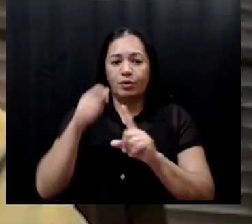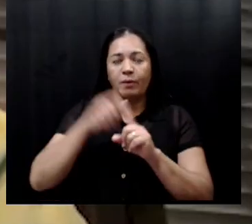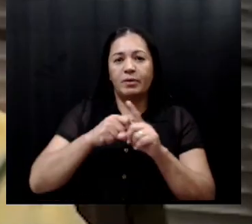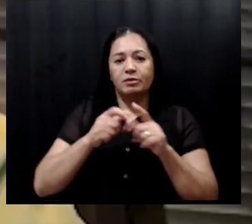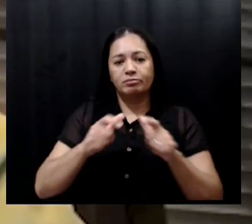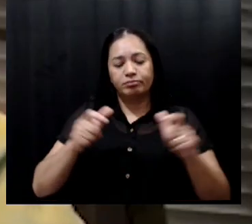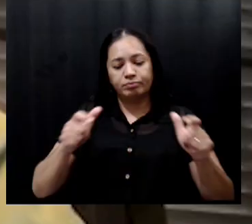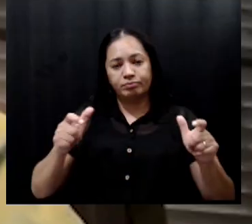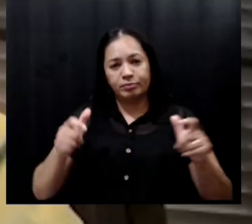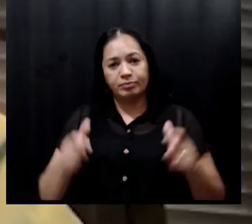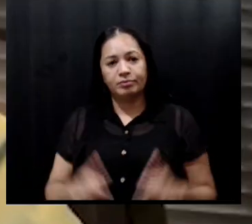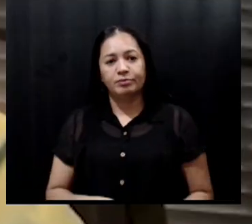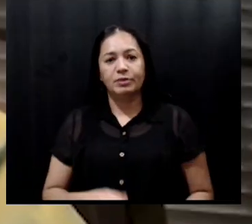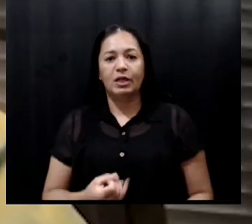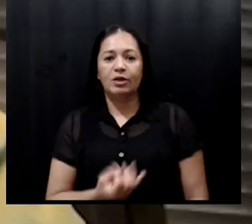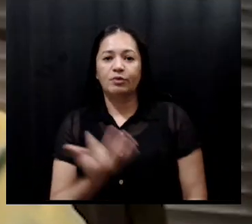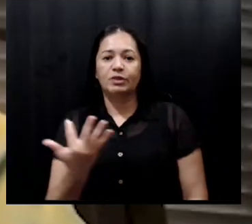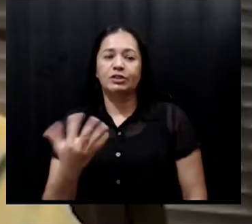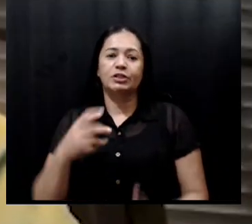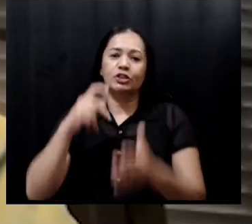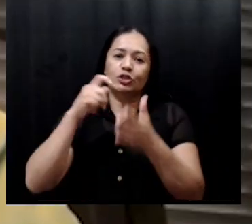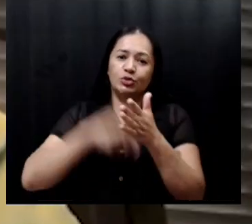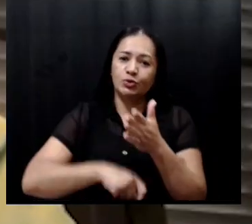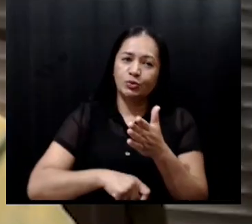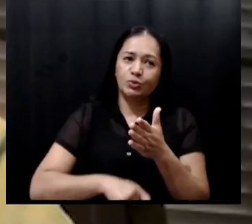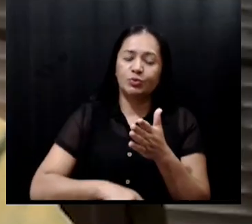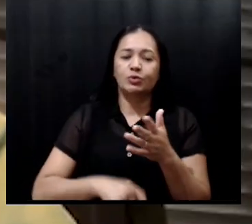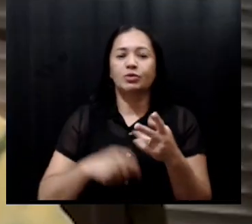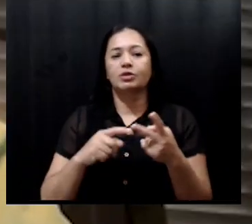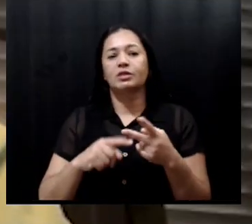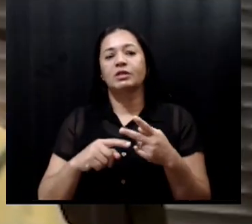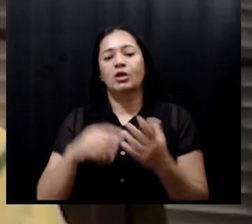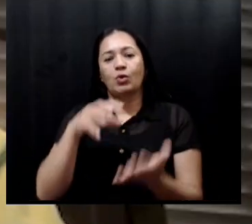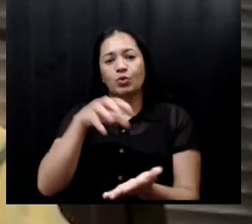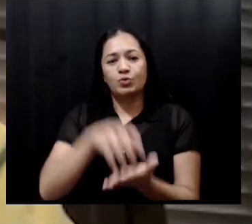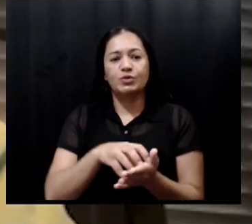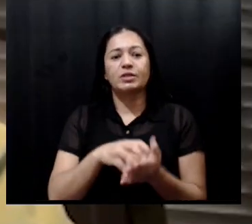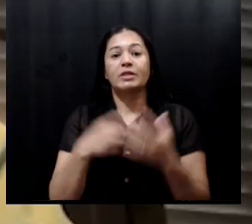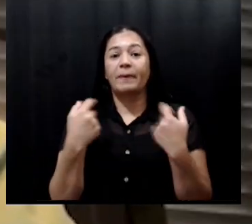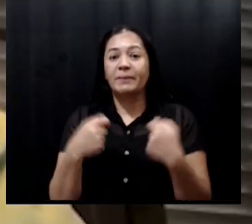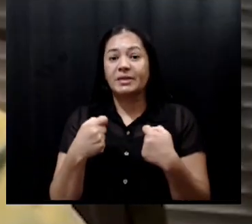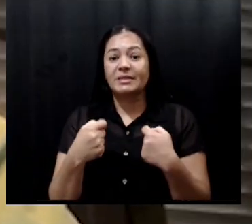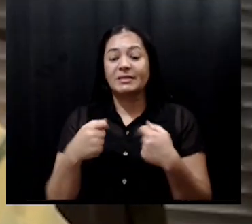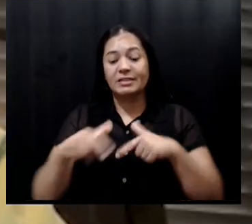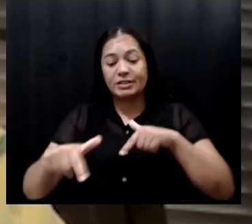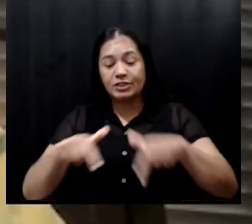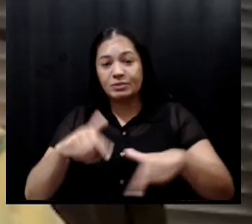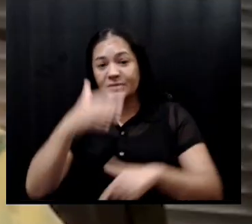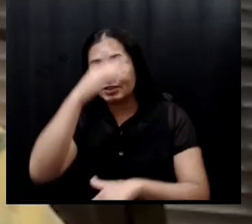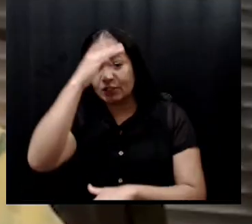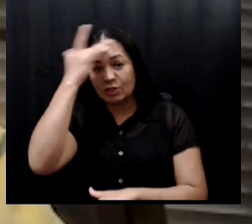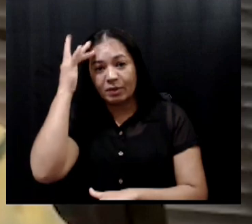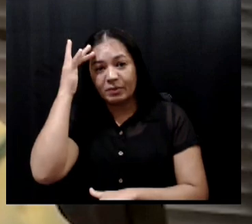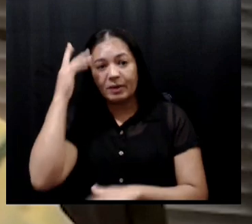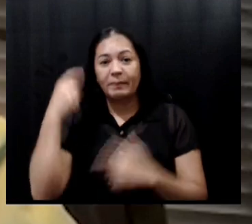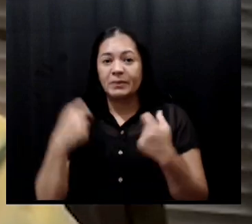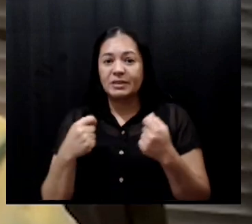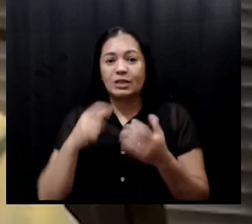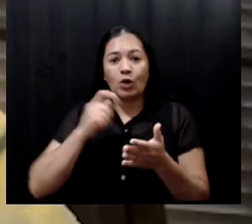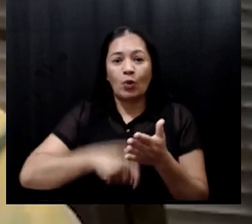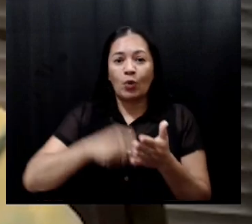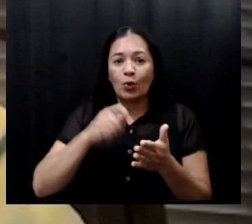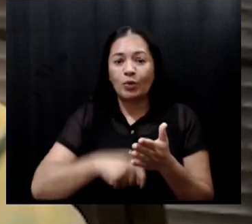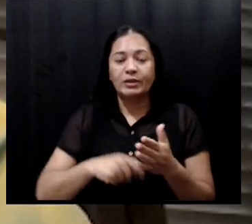de contratações, o setor está carente de mão de obra, a gente está precisando cada vez mais contratar e não está conseguindo